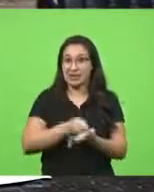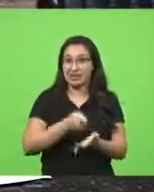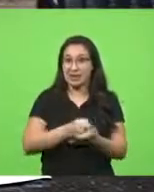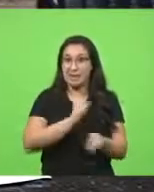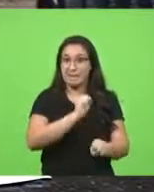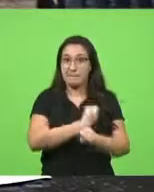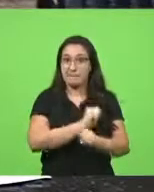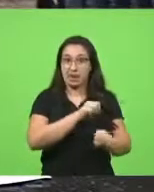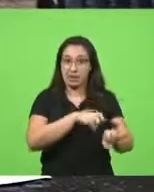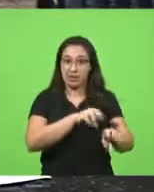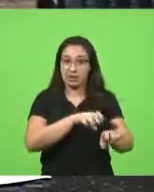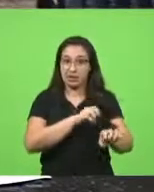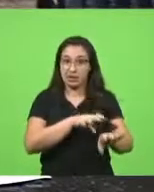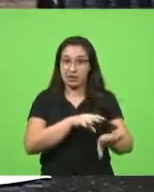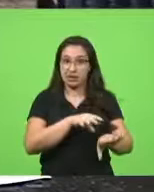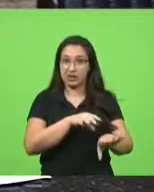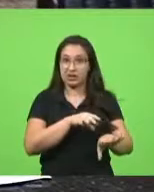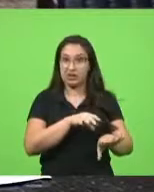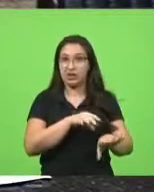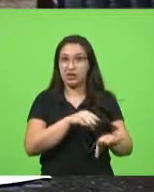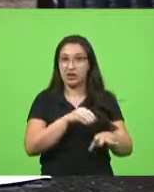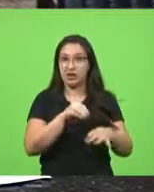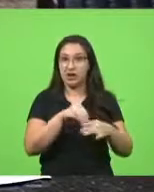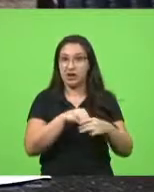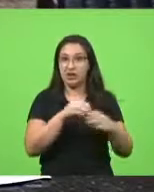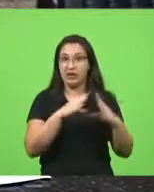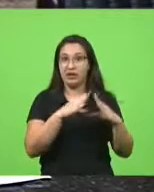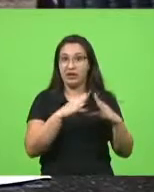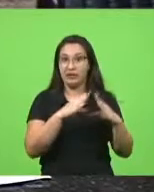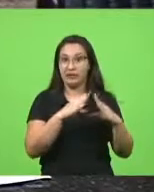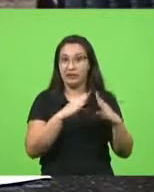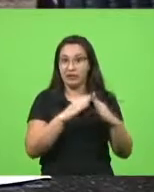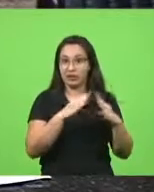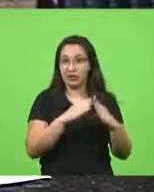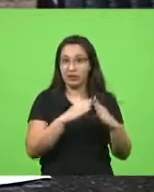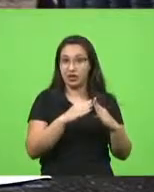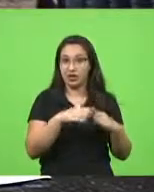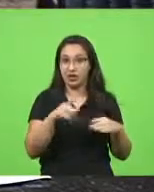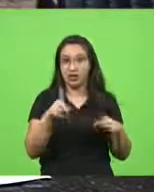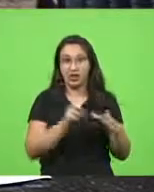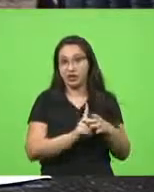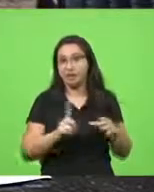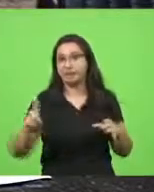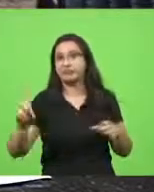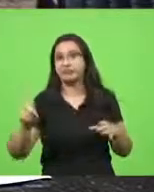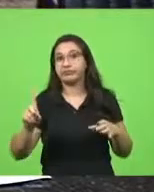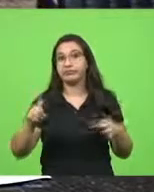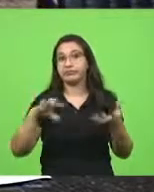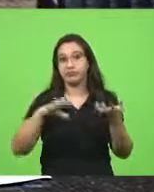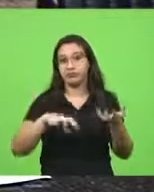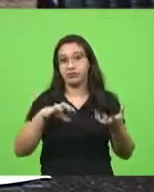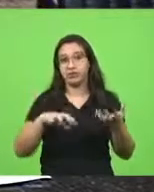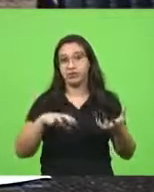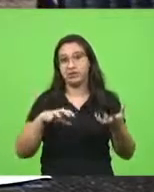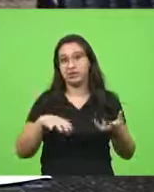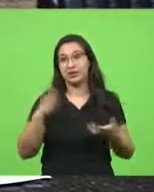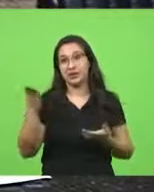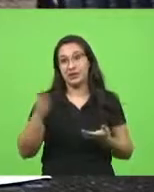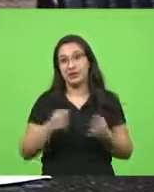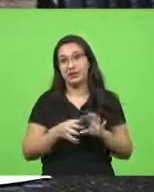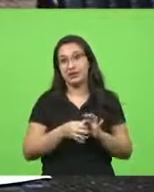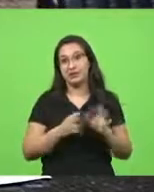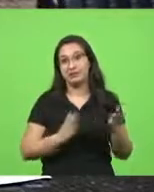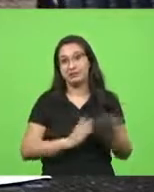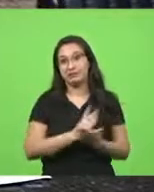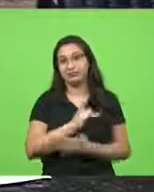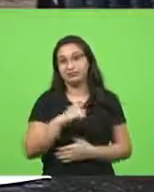fazer educação domiciliar, ele está indo para Brasília, onde já foi aprovado o projeto de educação domiciliar.